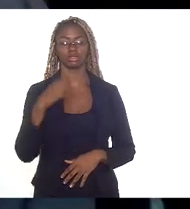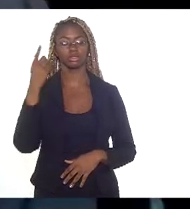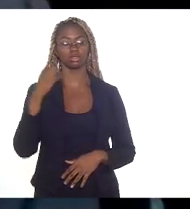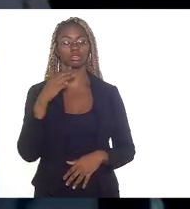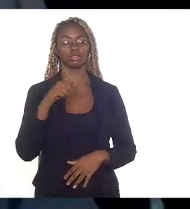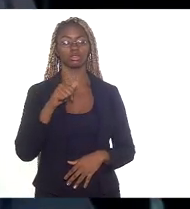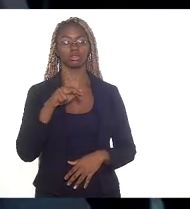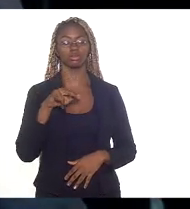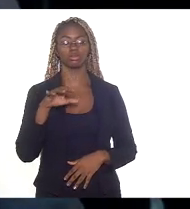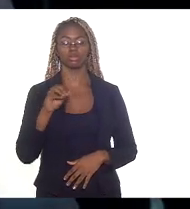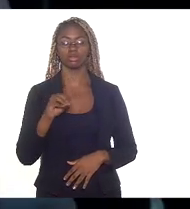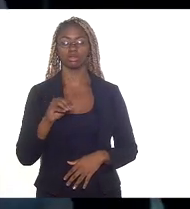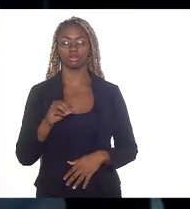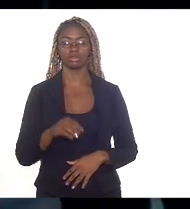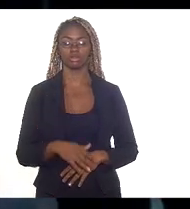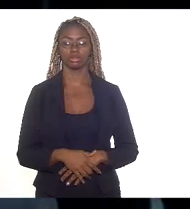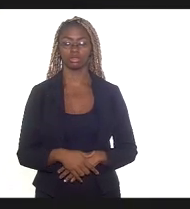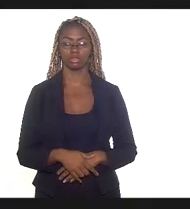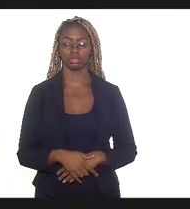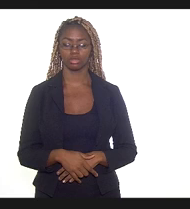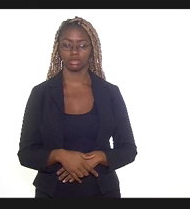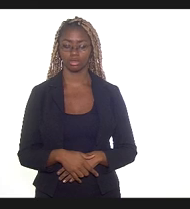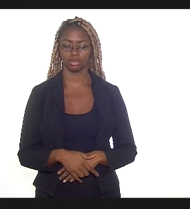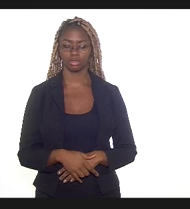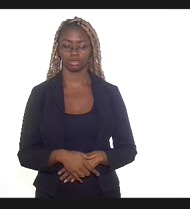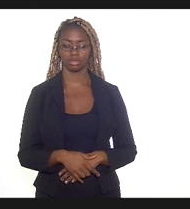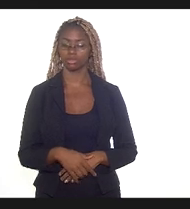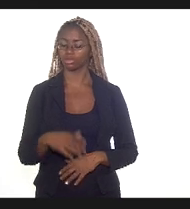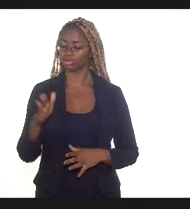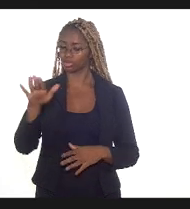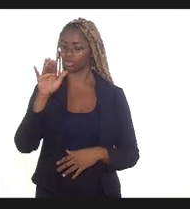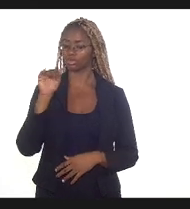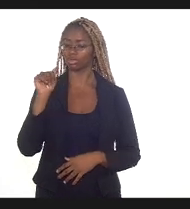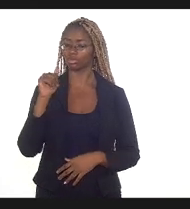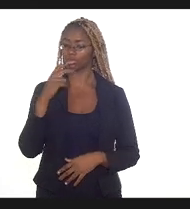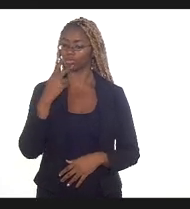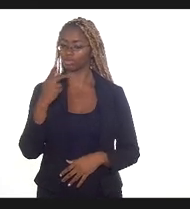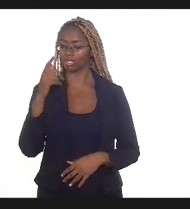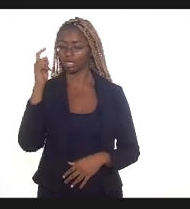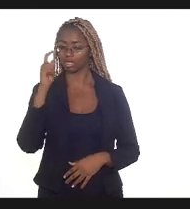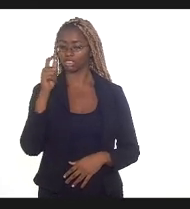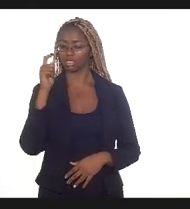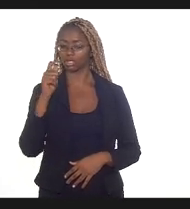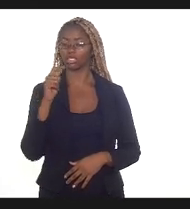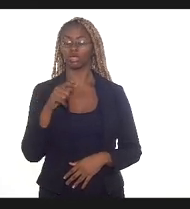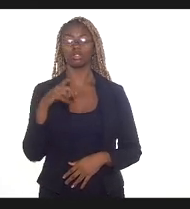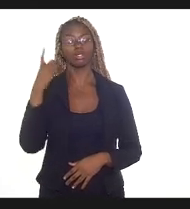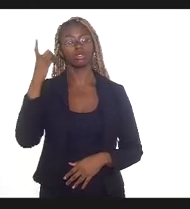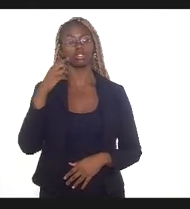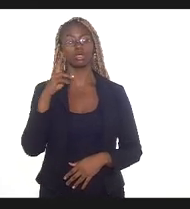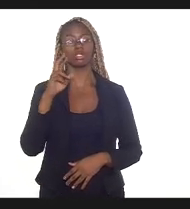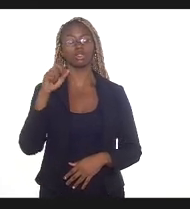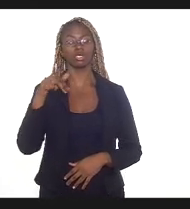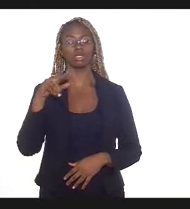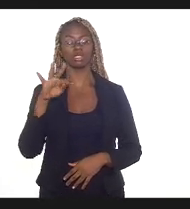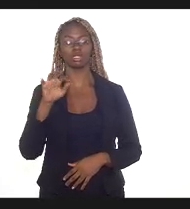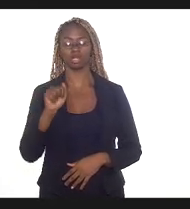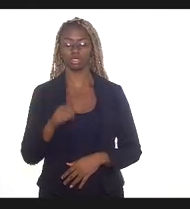Pacheco, chamando senhor a atenção da deputada Renata sobre os destaques.